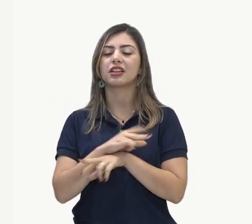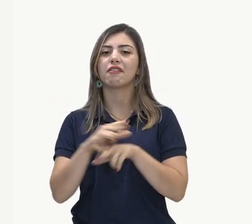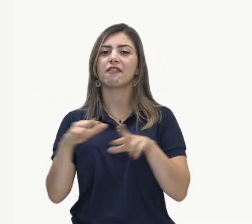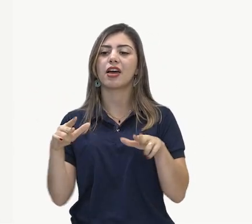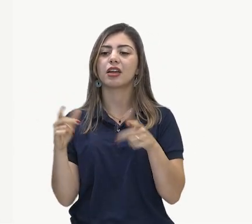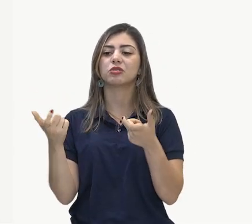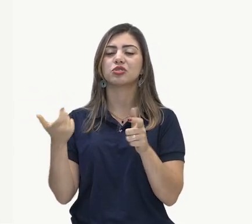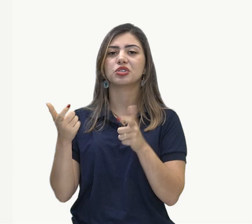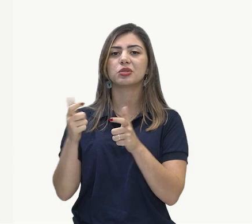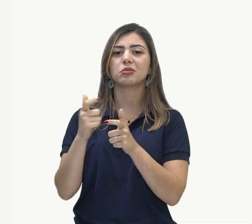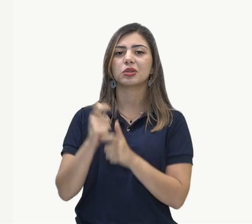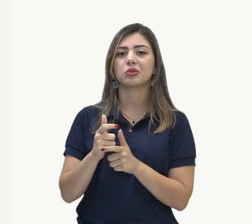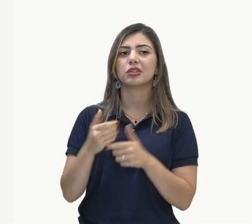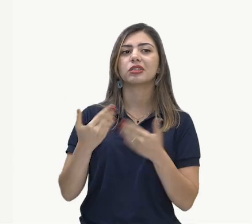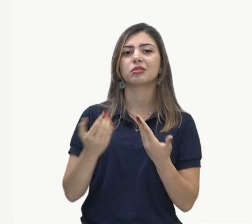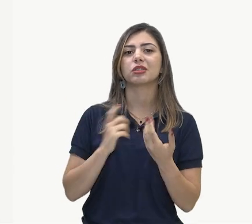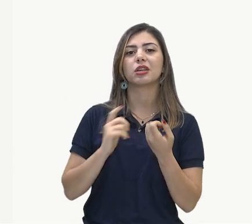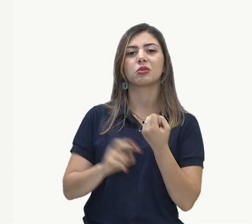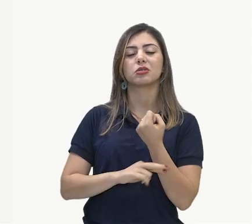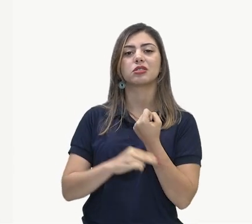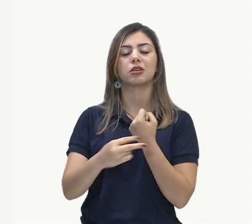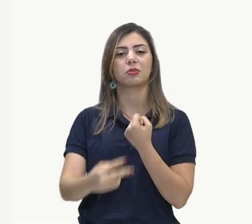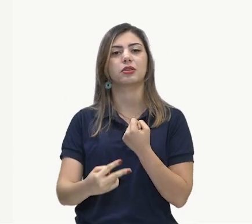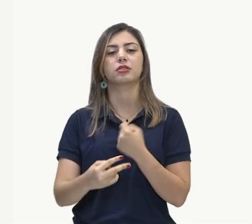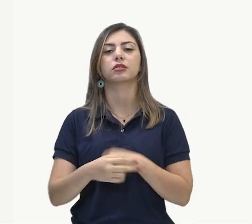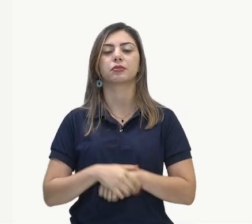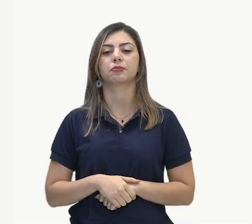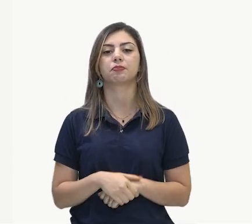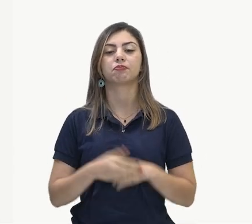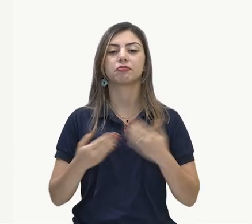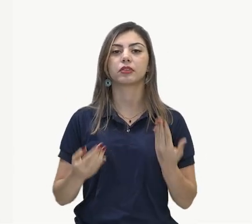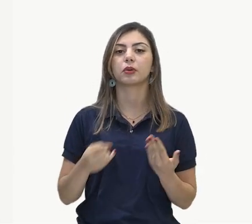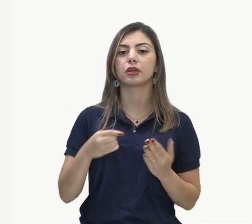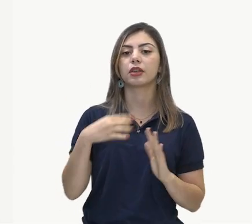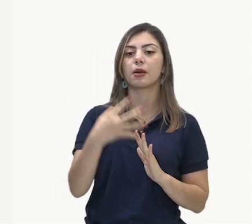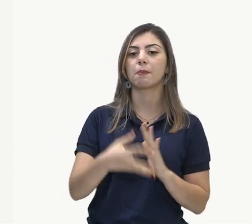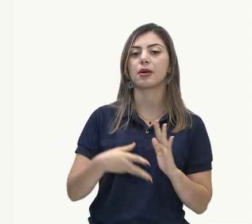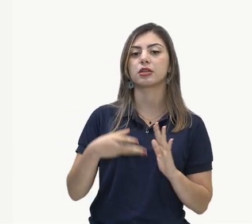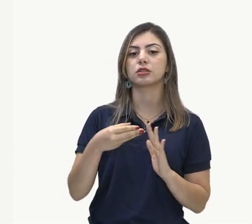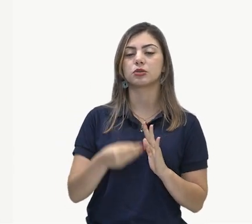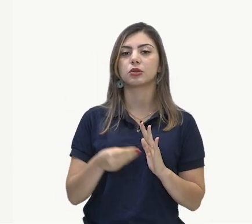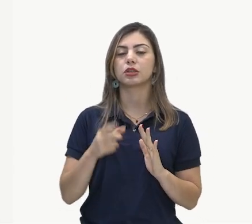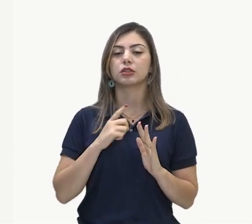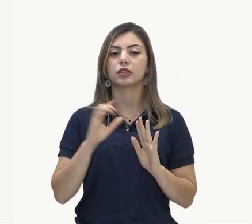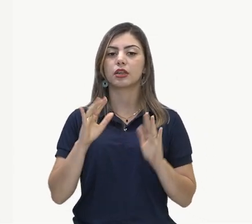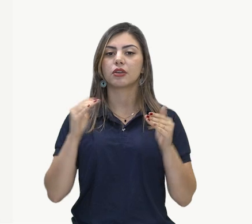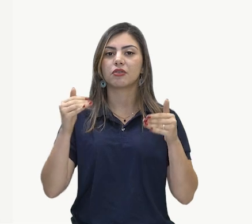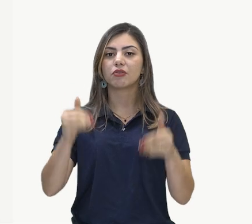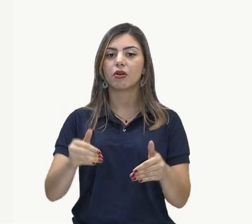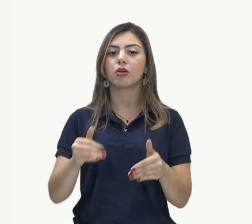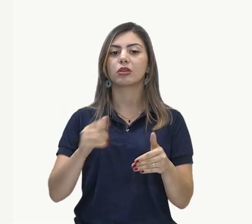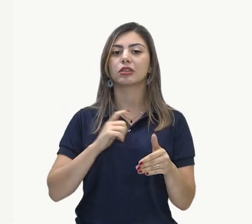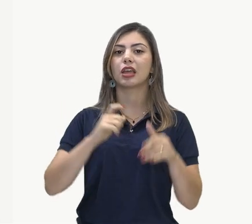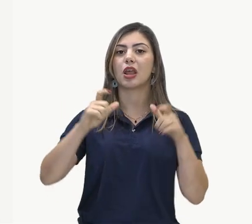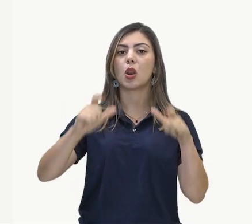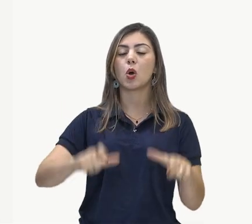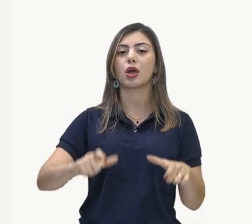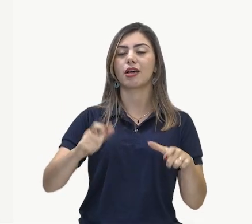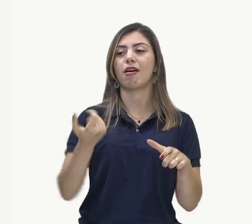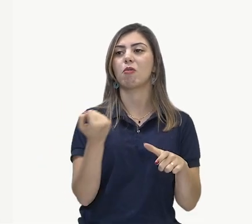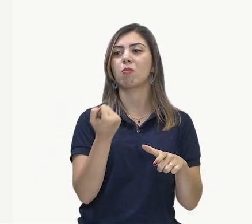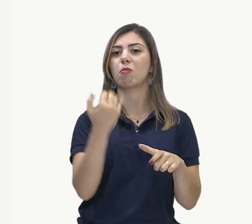e muito mais impactos ambientais. Então, a Amazônia ela apresenta a maior concentração de áreas desmatadas no